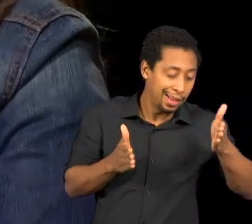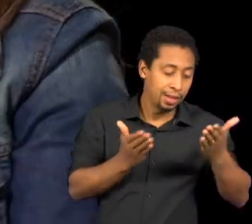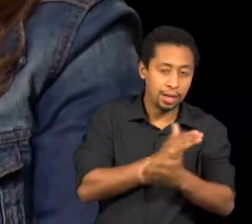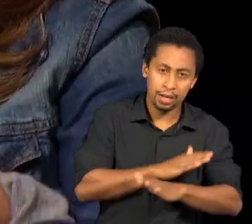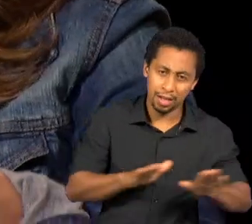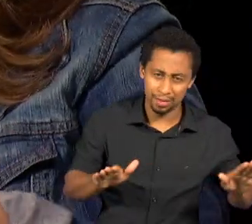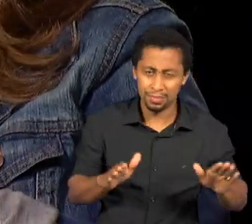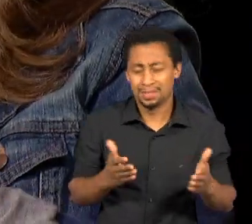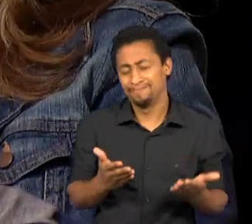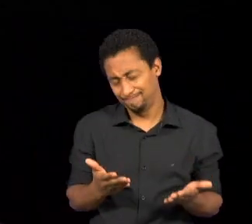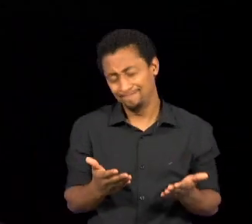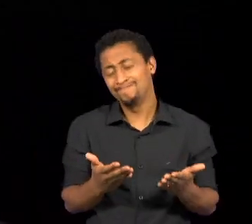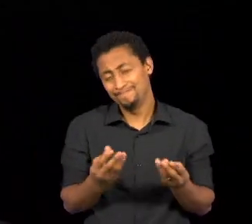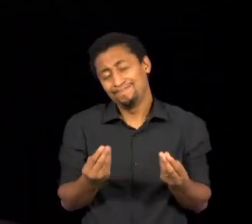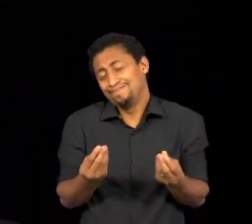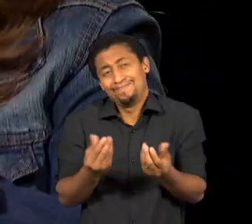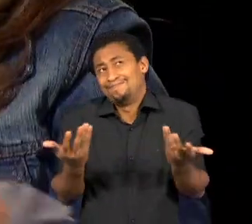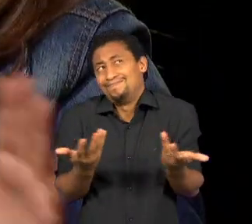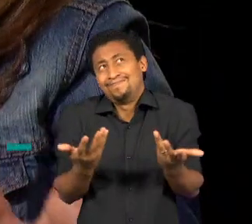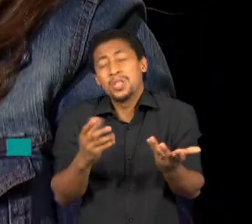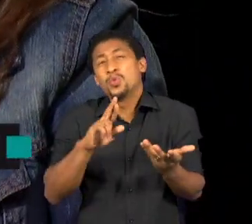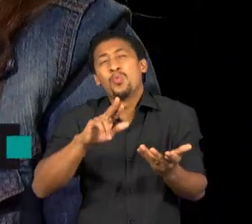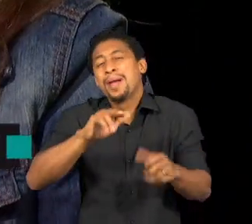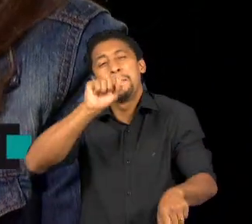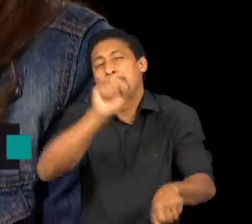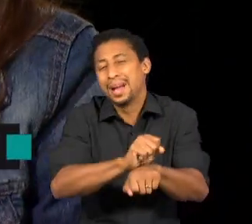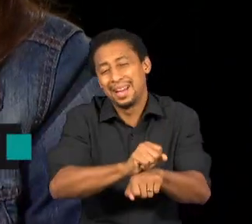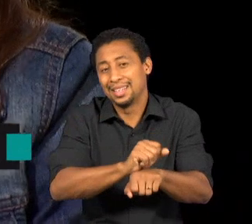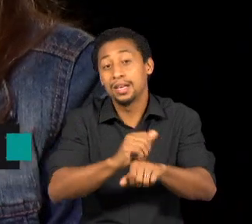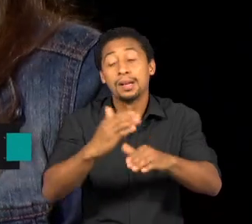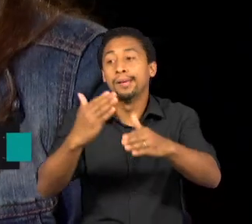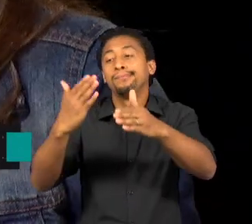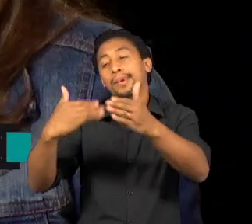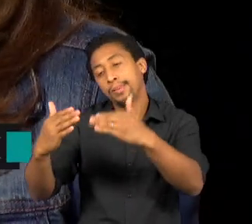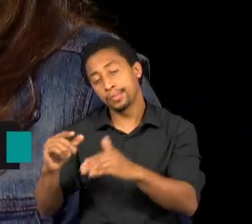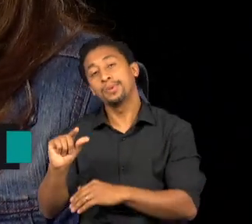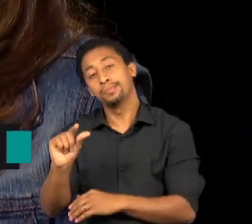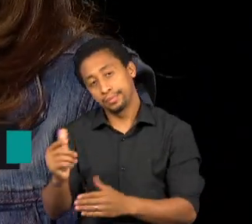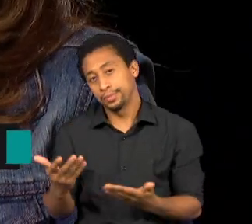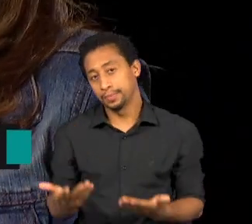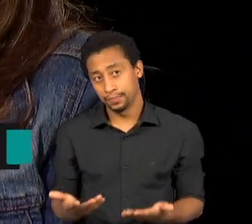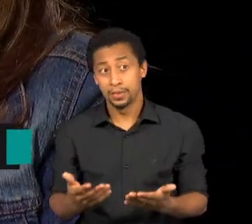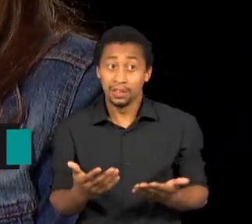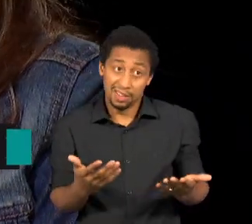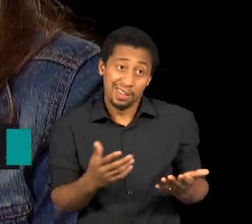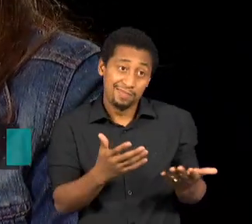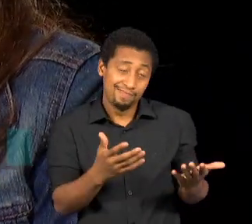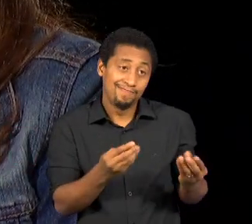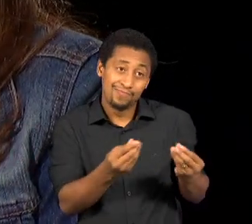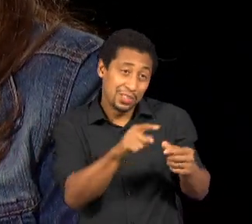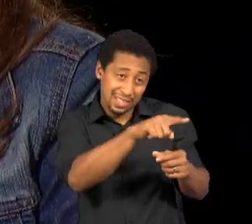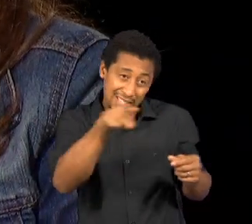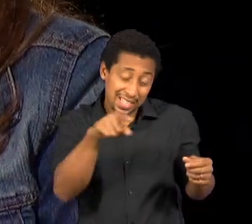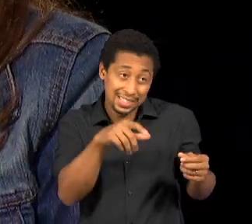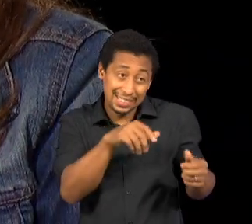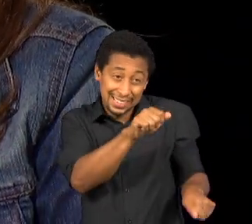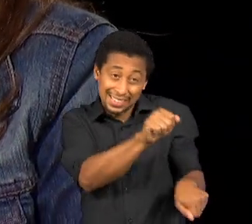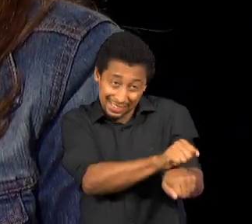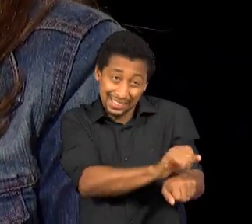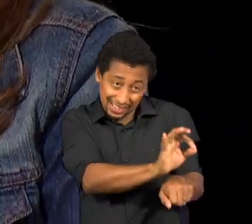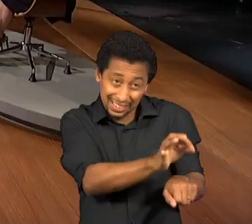anda um pouco para trás. É abafado. É abafado a gente está agora, né? Estamos, assim,